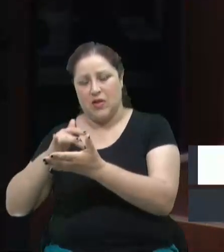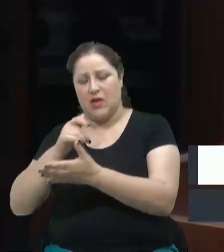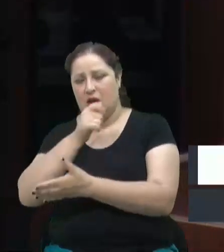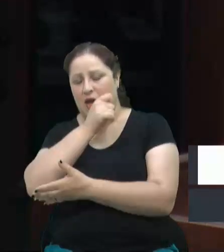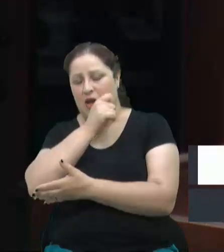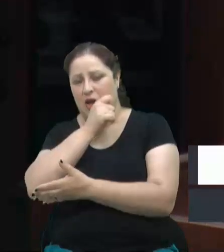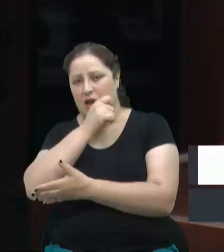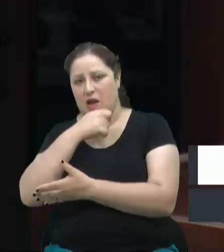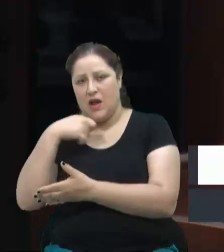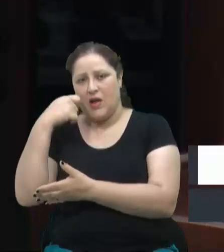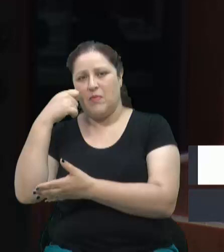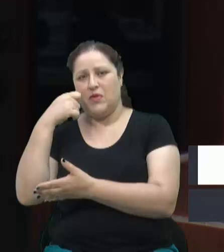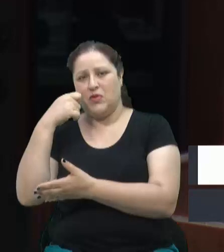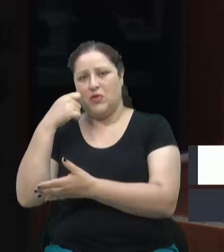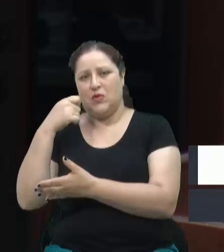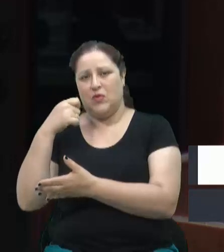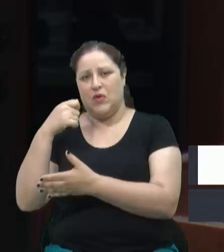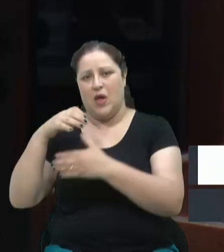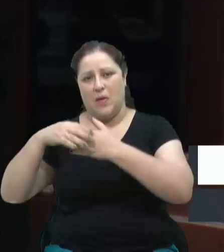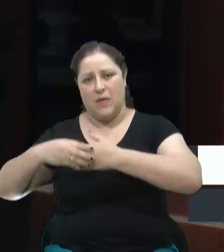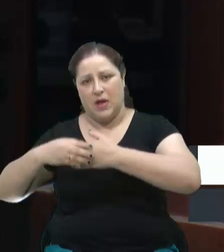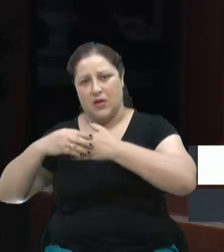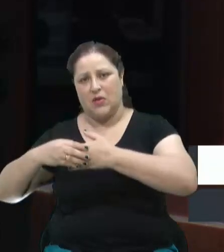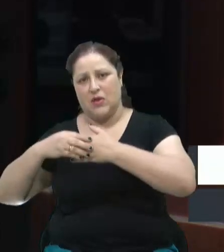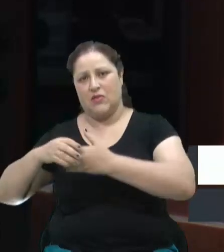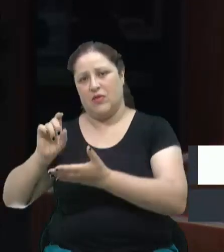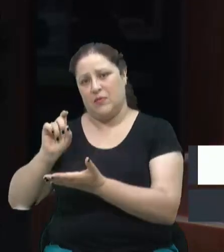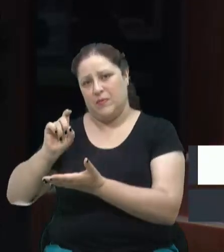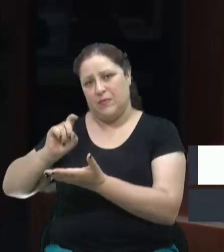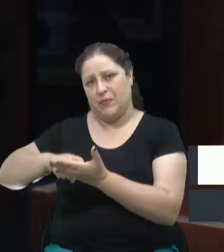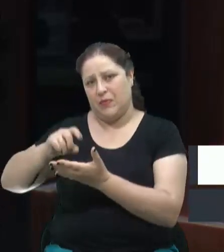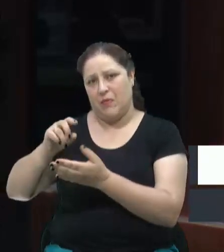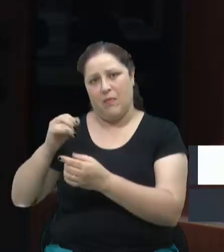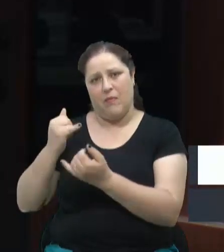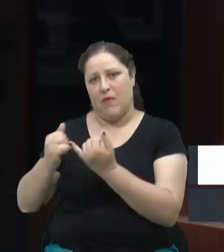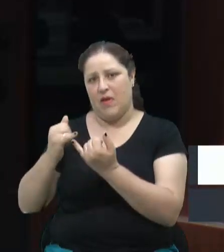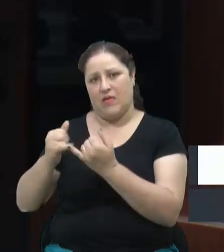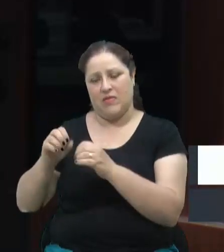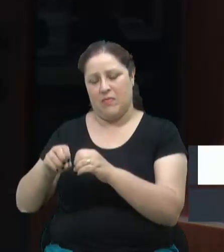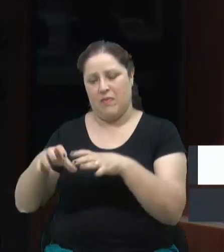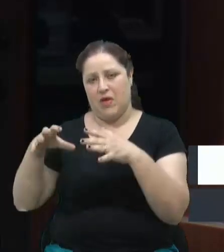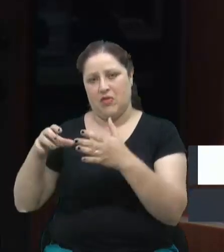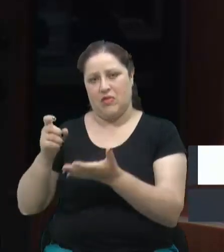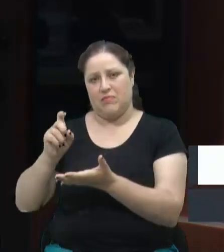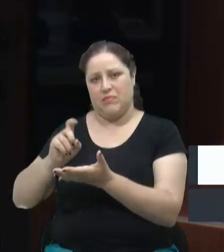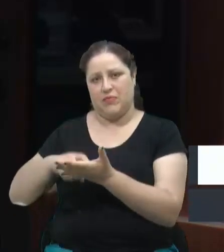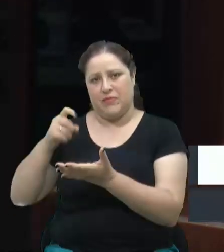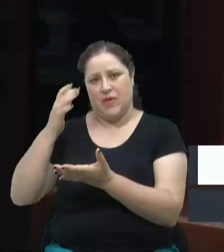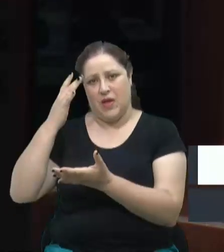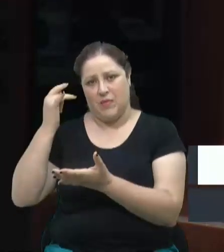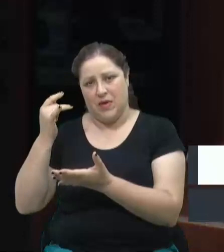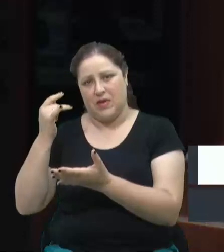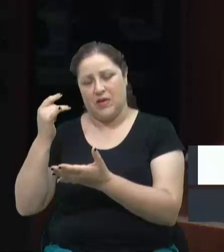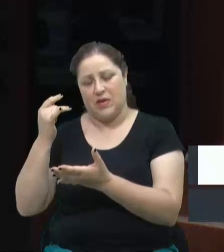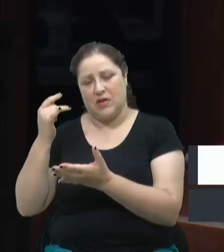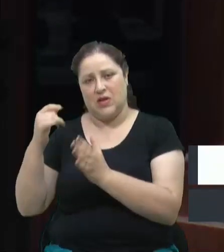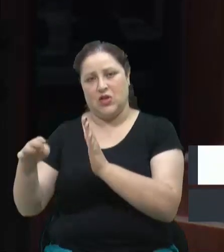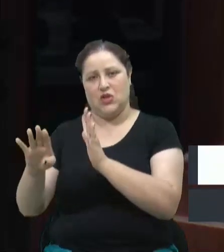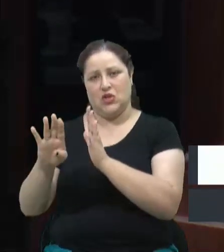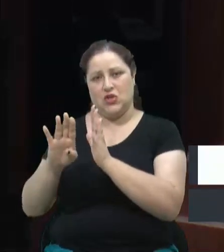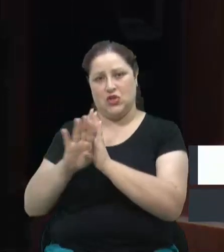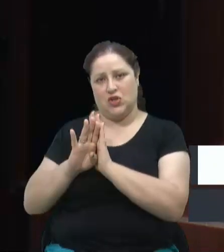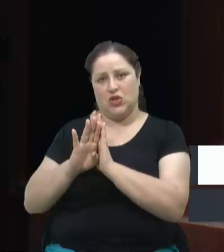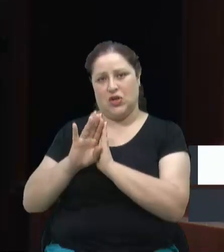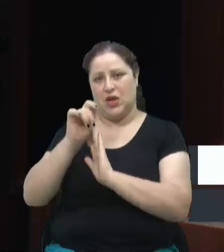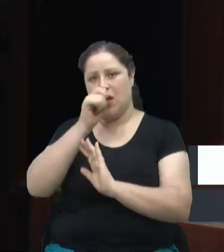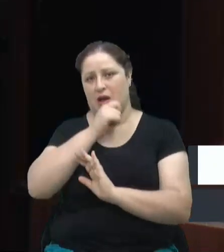Mercado Livre, parece mágica, né? Que a gente clica no celular, comprar, no outro dia bate lá a